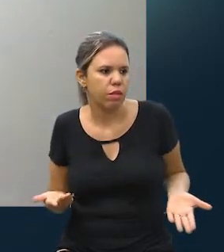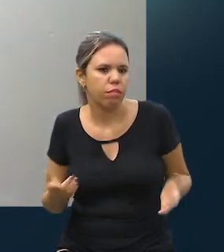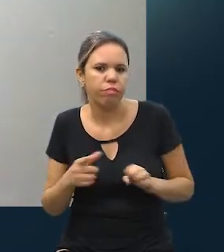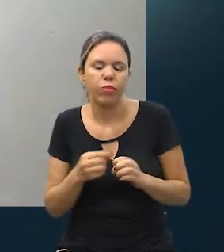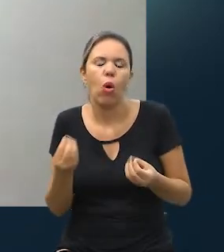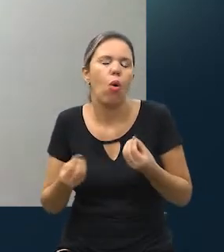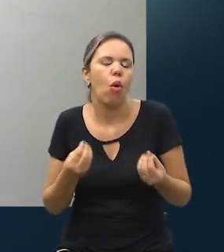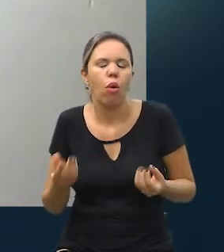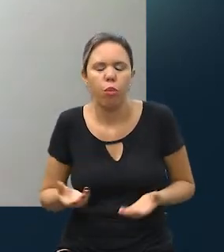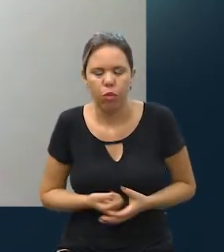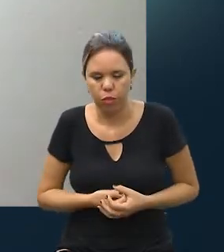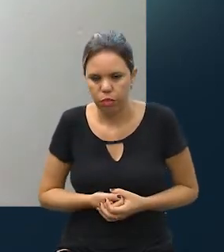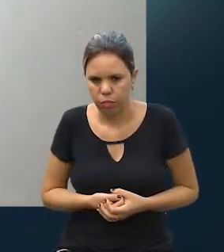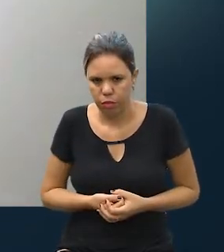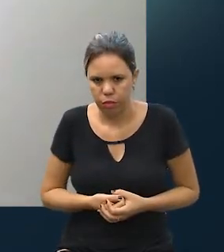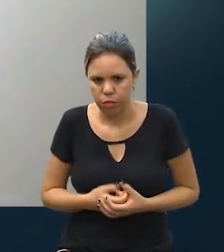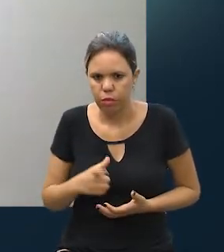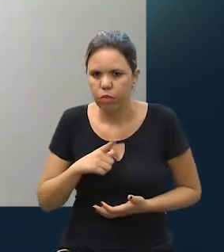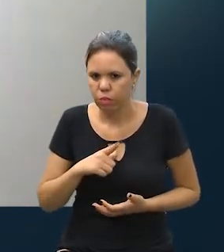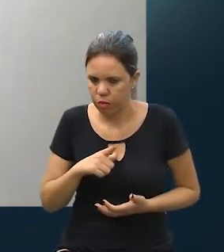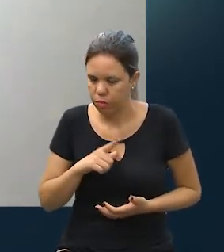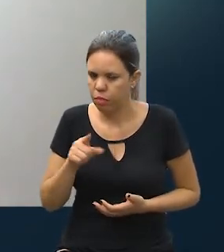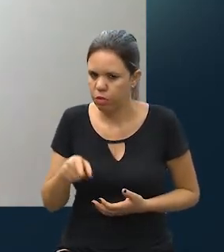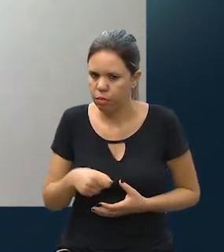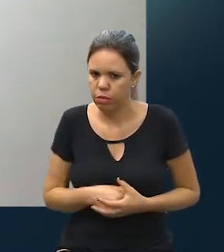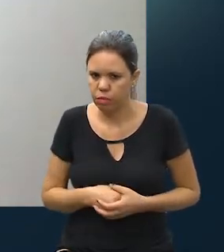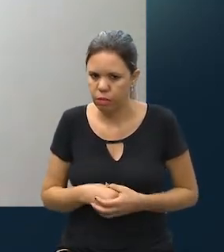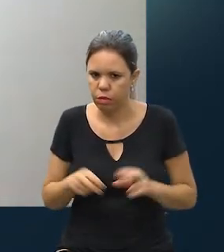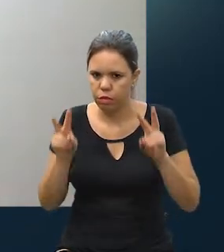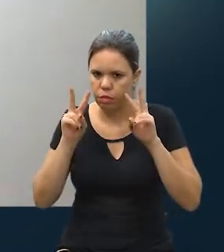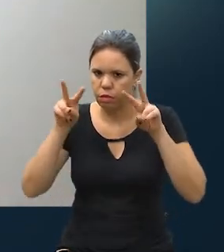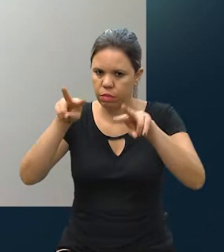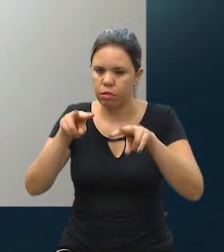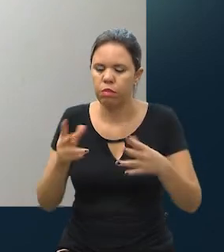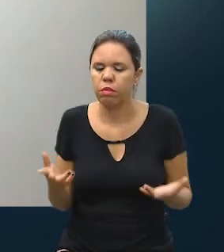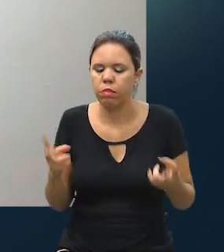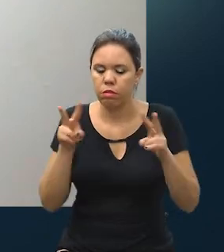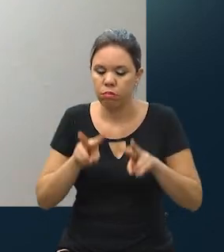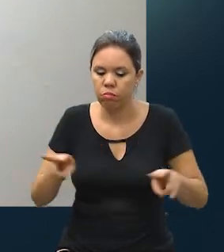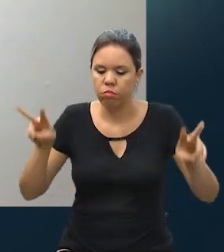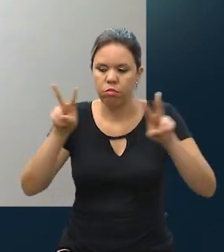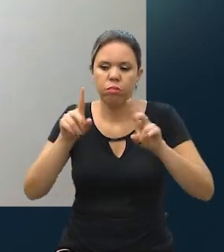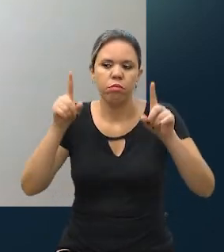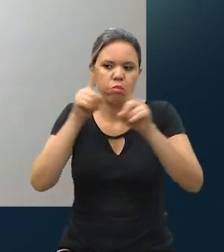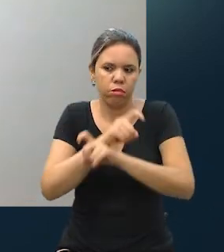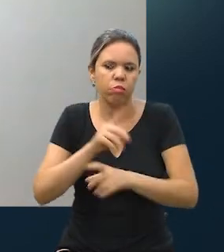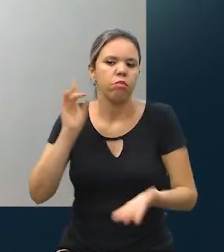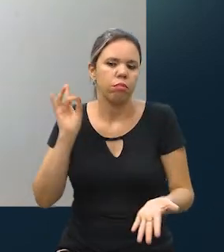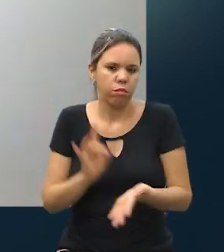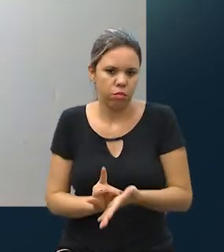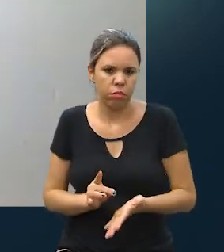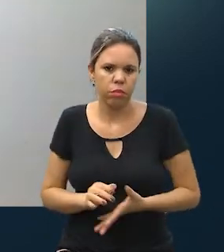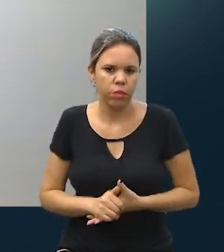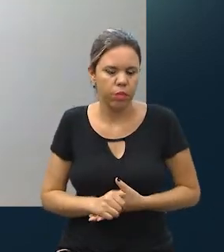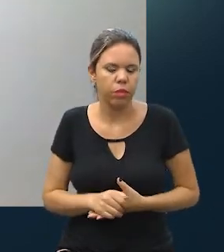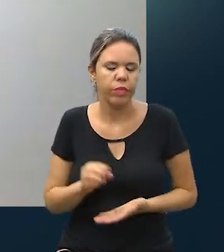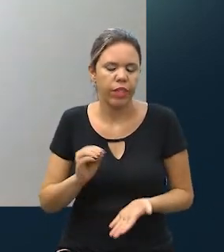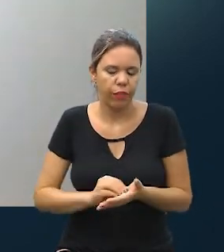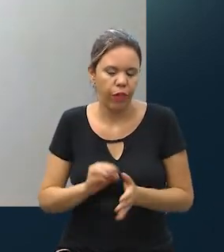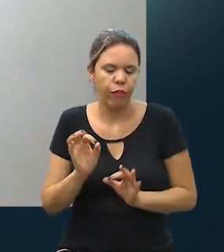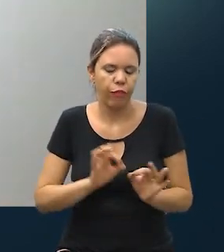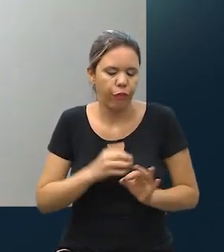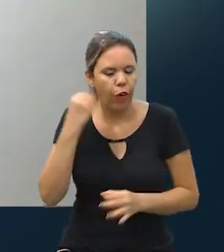empreender, como assim? Então, tem essa visão, né, de que é difícil realmente, e da falta